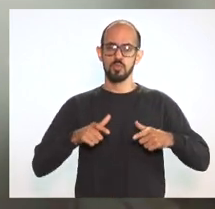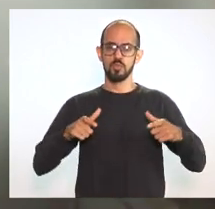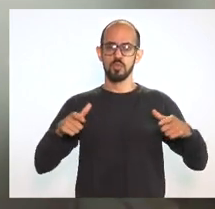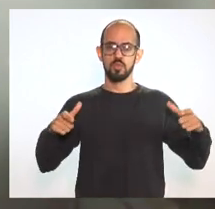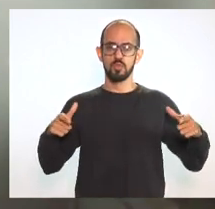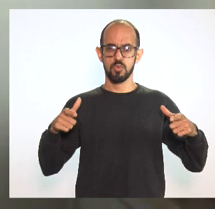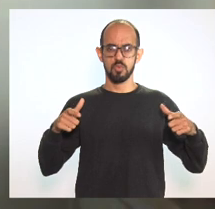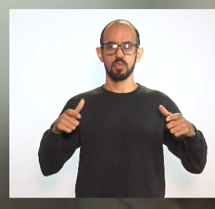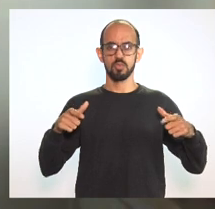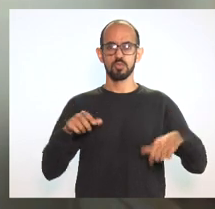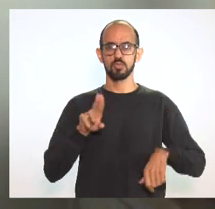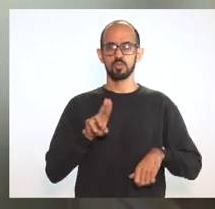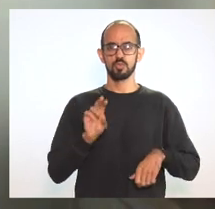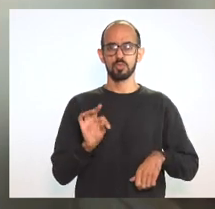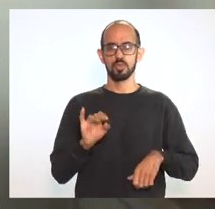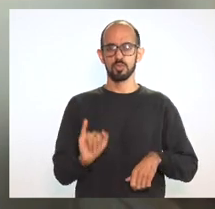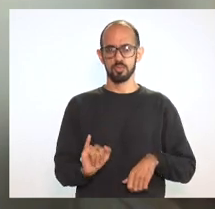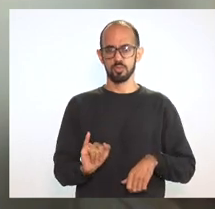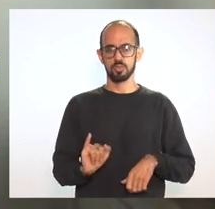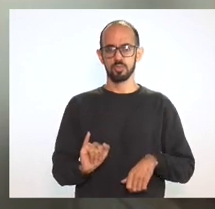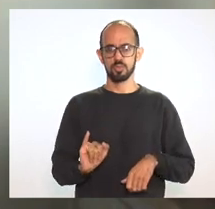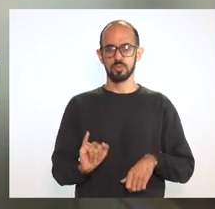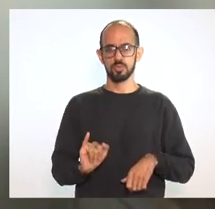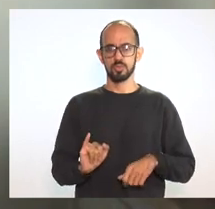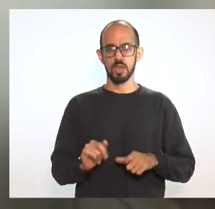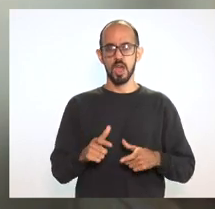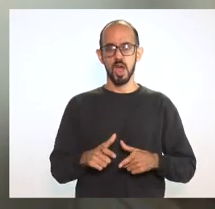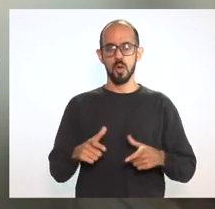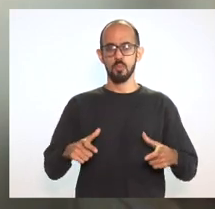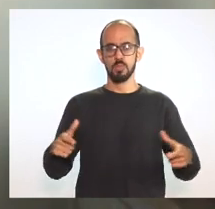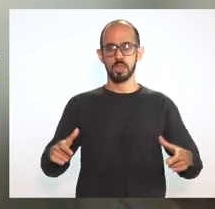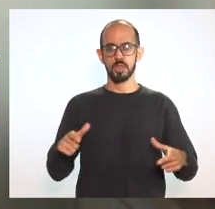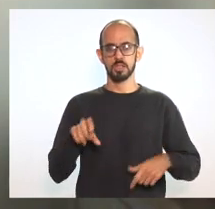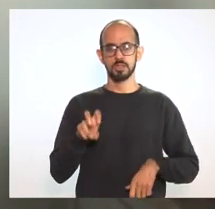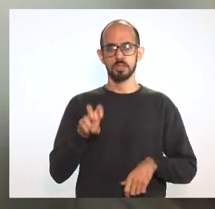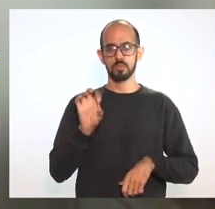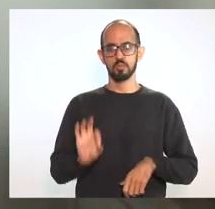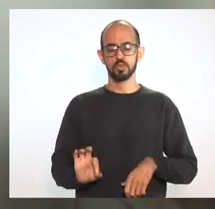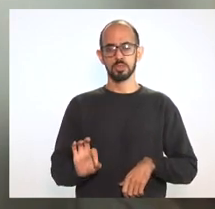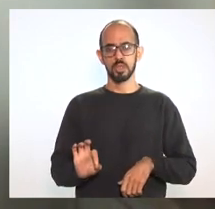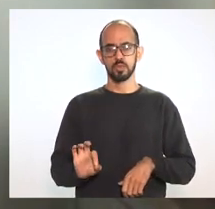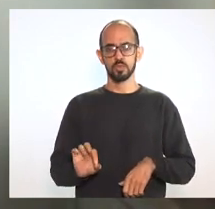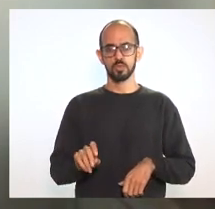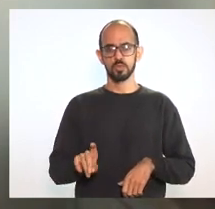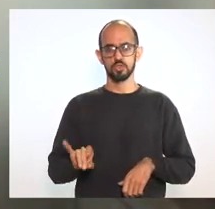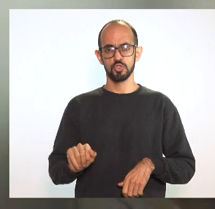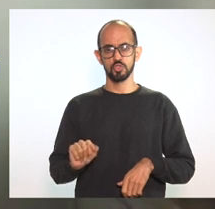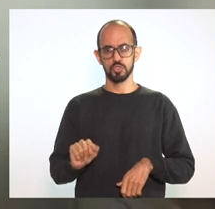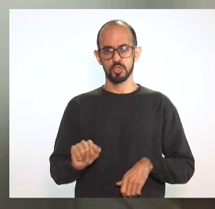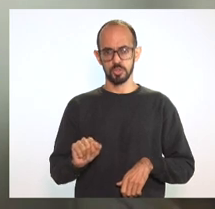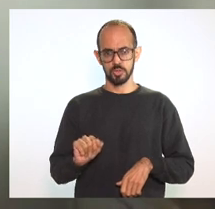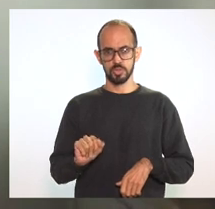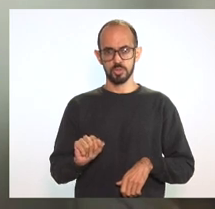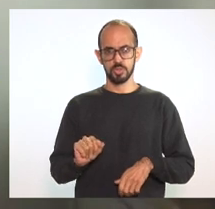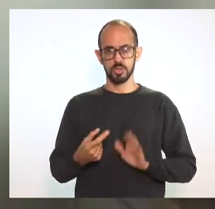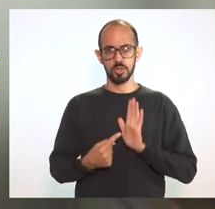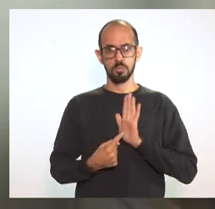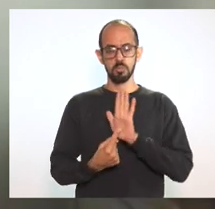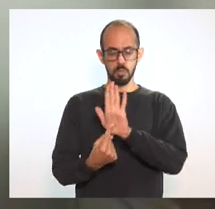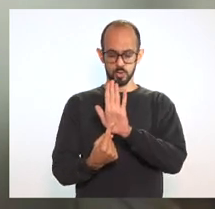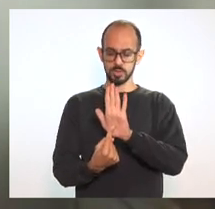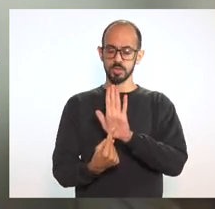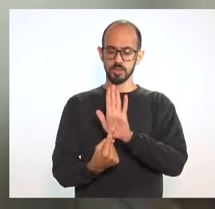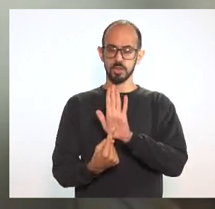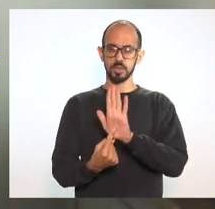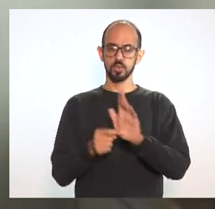por UTI cresce a 5% ao dia, mostrando claramente também